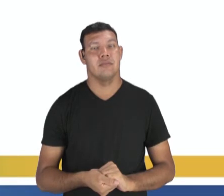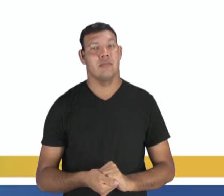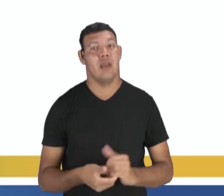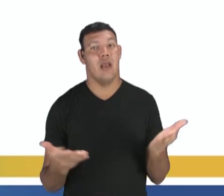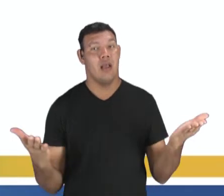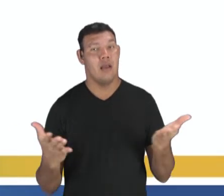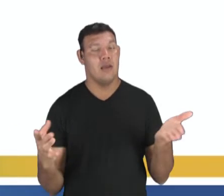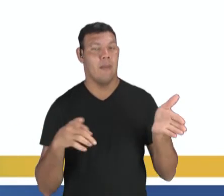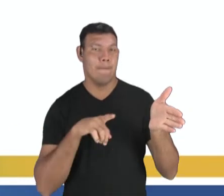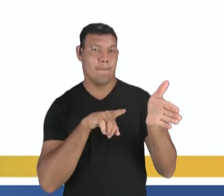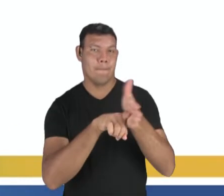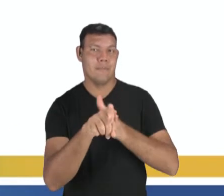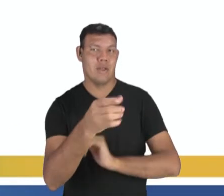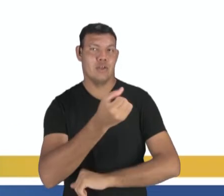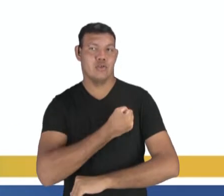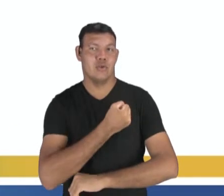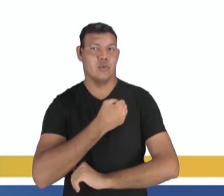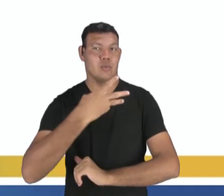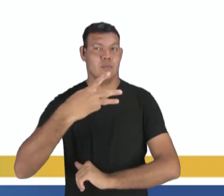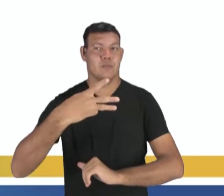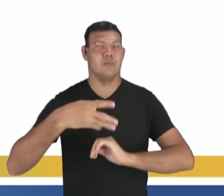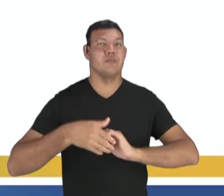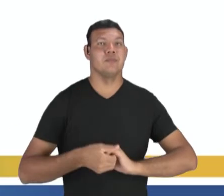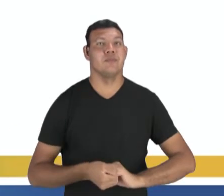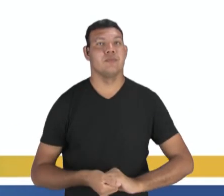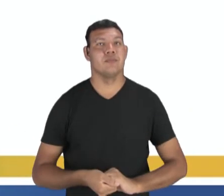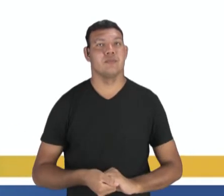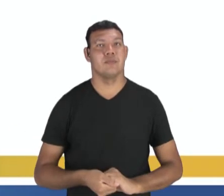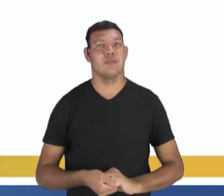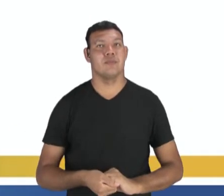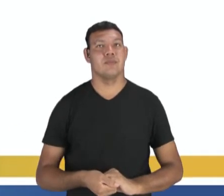e vamos agora a terceira questão